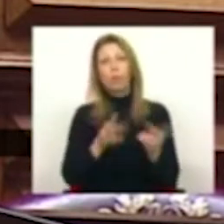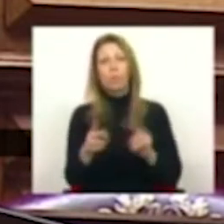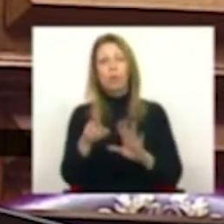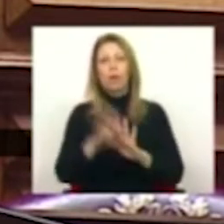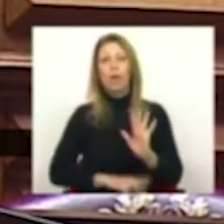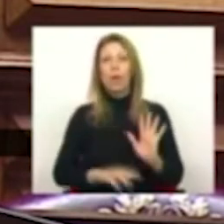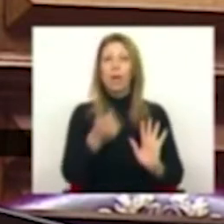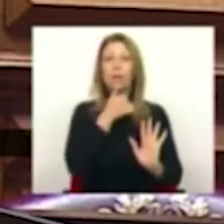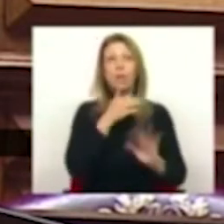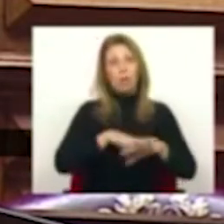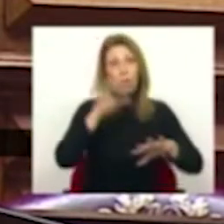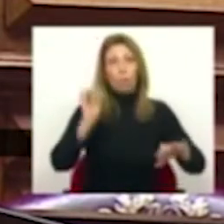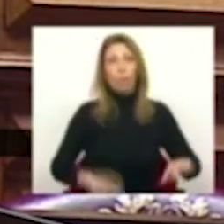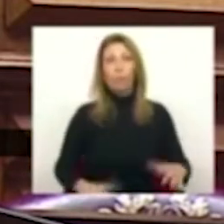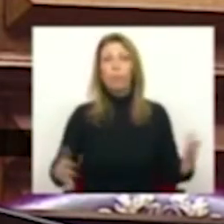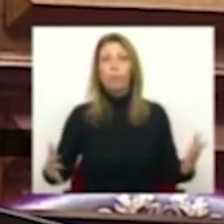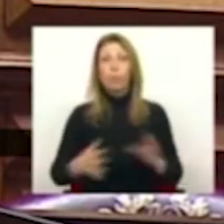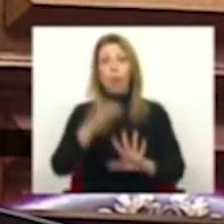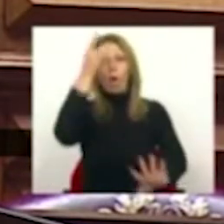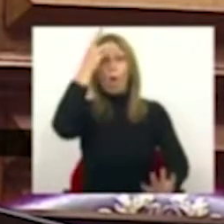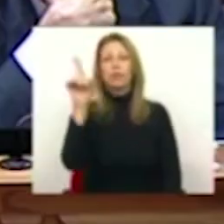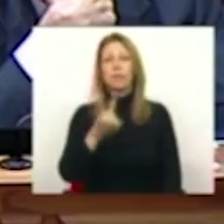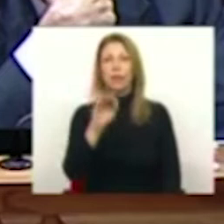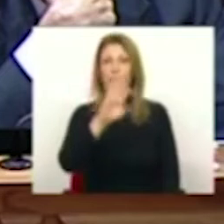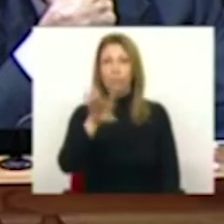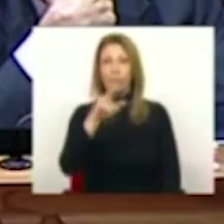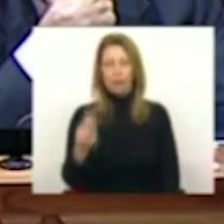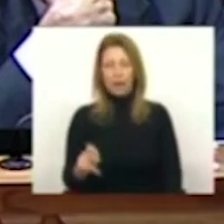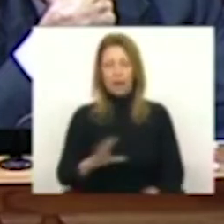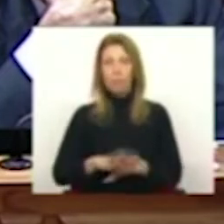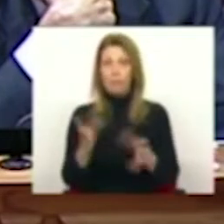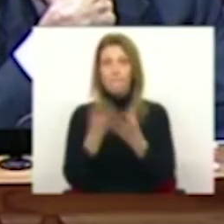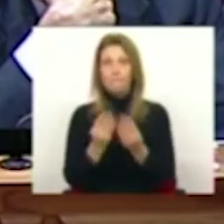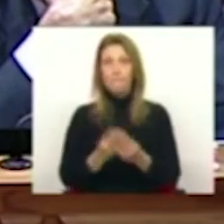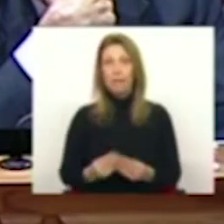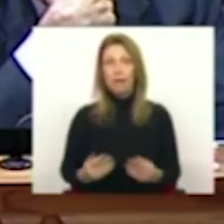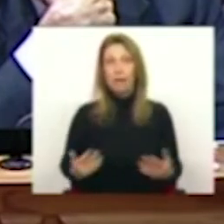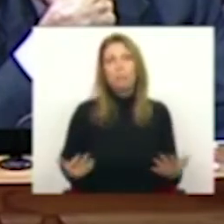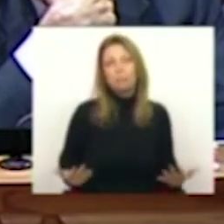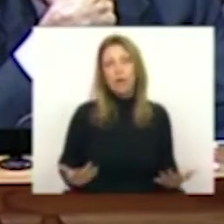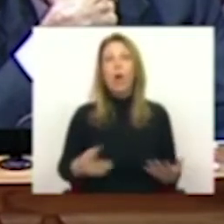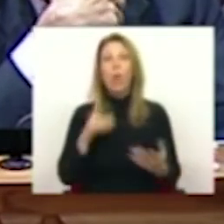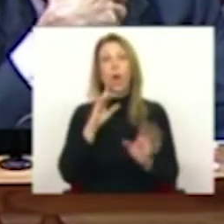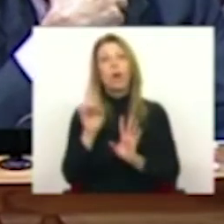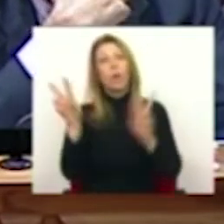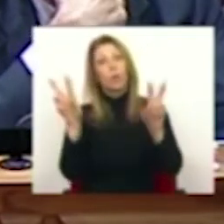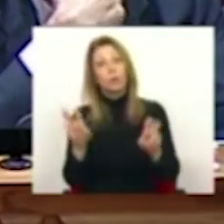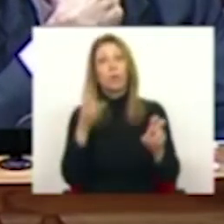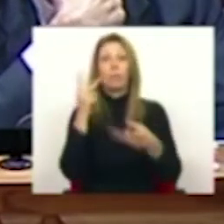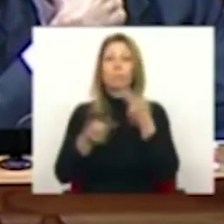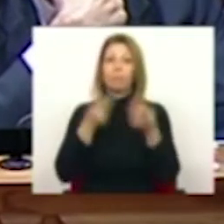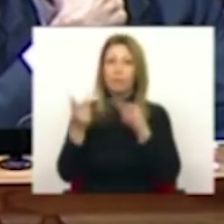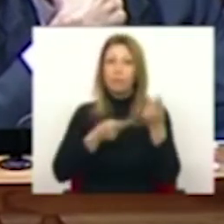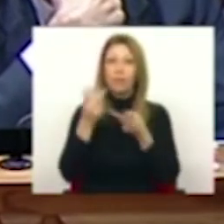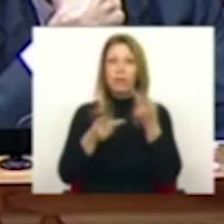que diz respeito à relevância dos pareceres das câmaras municipais neste processo. Sobre essa matéria, neste momento é uma questão que está em apreciação na ANAC. A ANAC fará